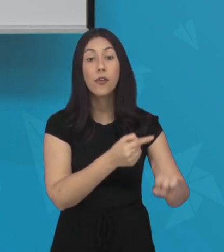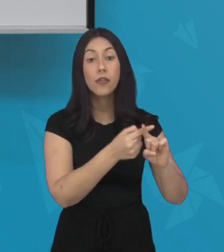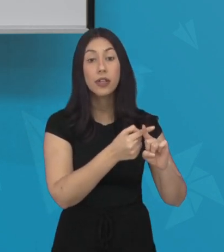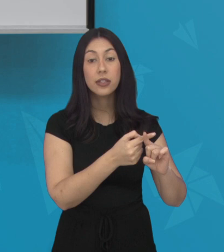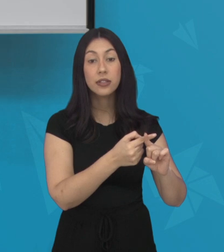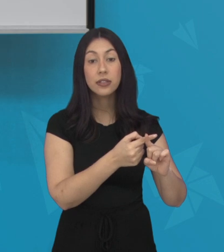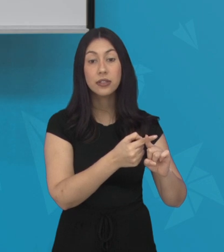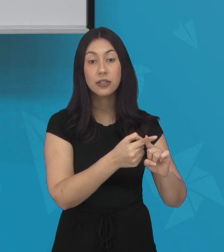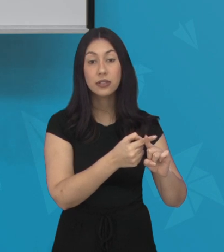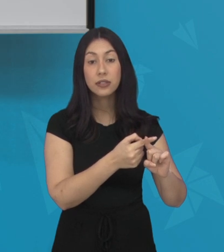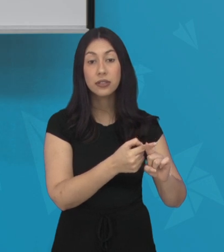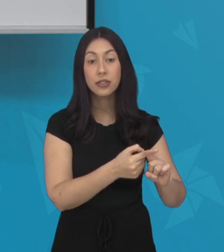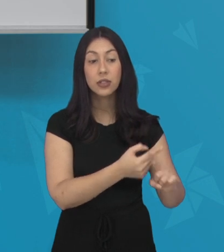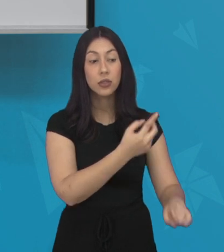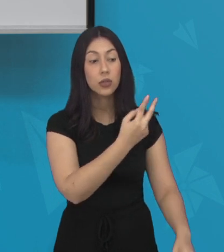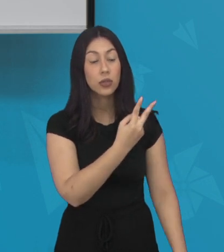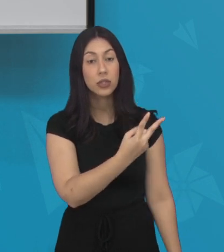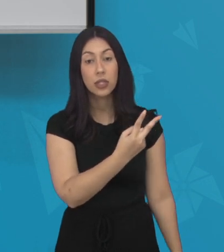0,96,252.